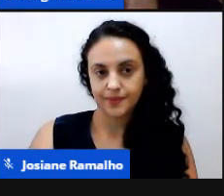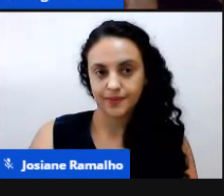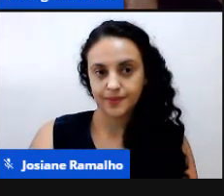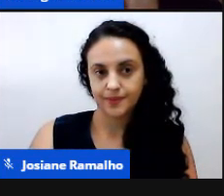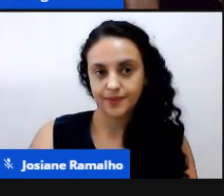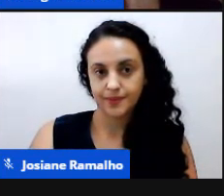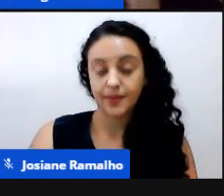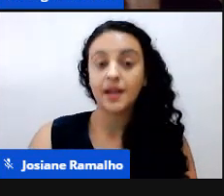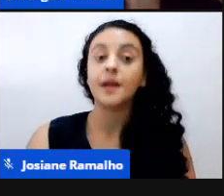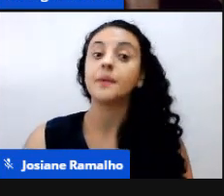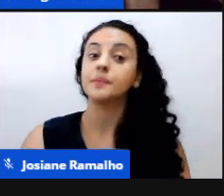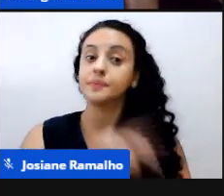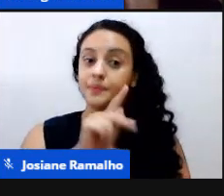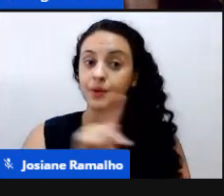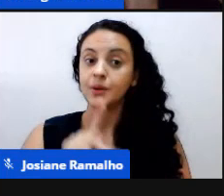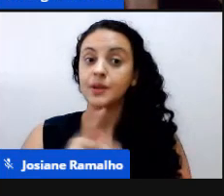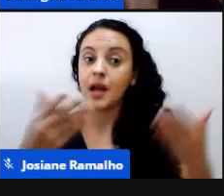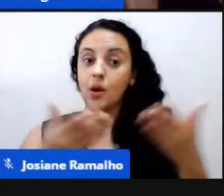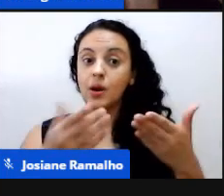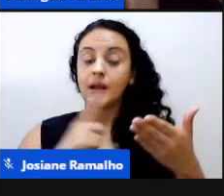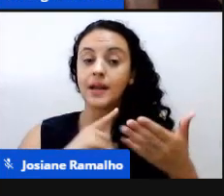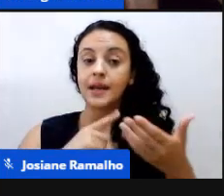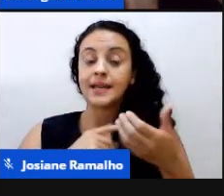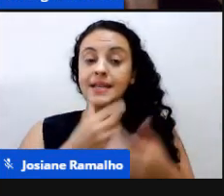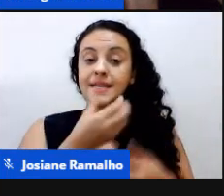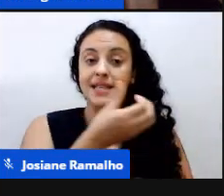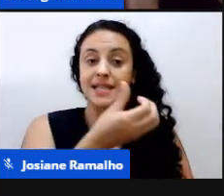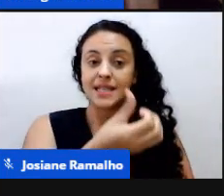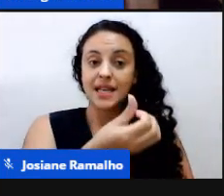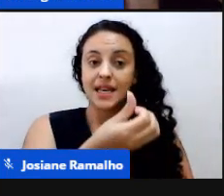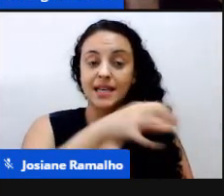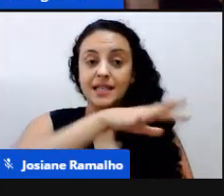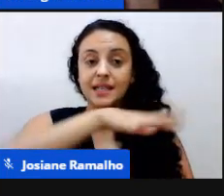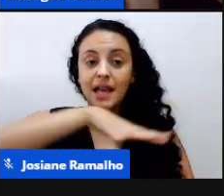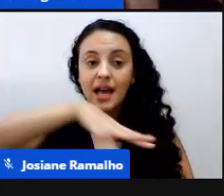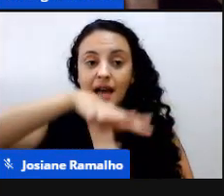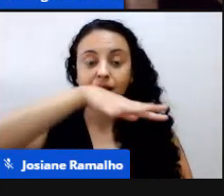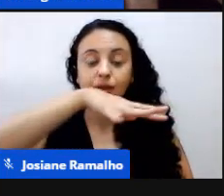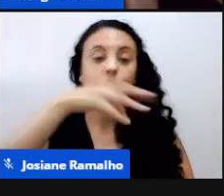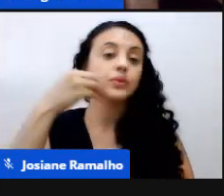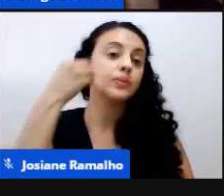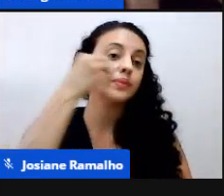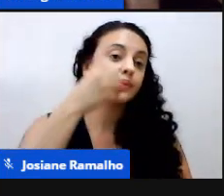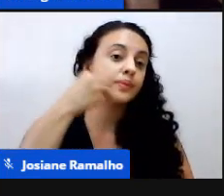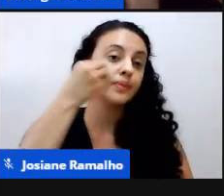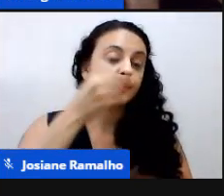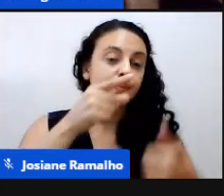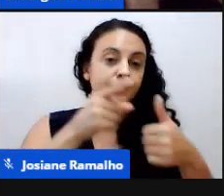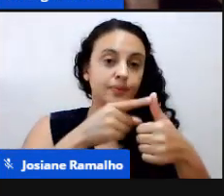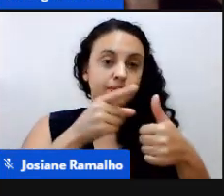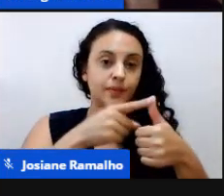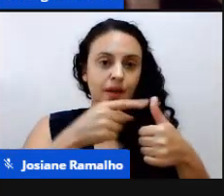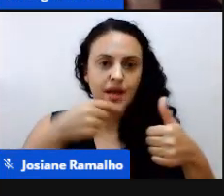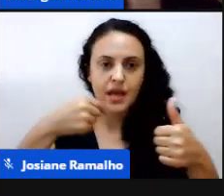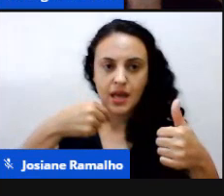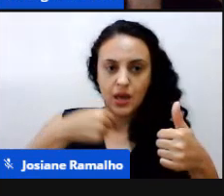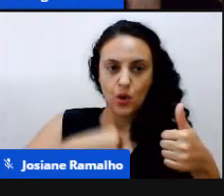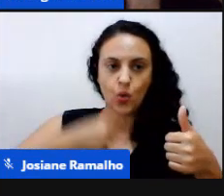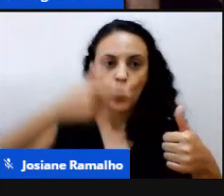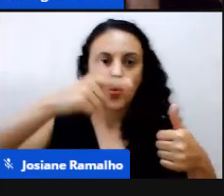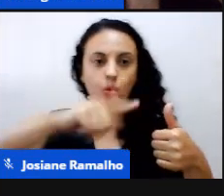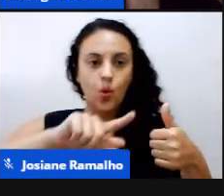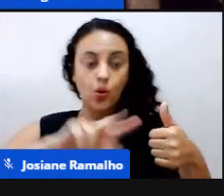Professores, aqui nós temos os 6 campos de experiências, tá? Nós temos o campo de experiência, o eu, o outro e o nós,